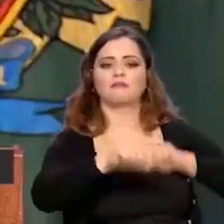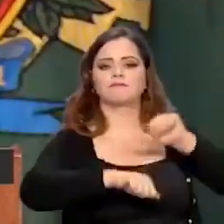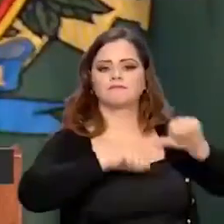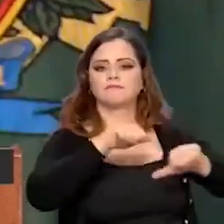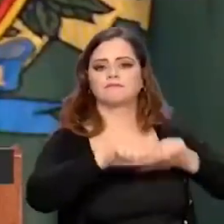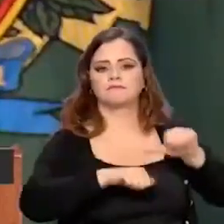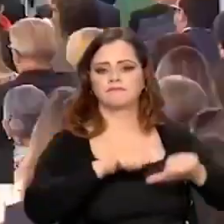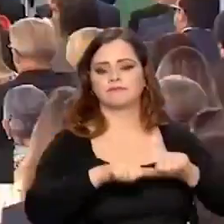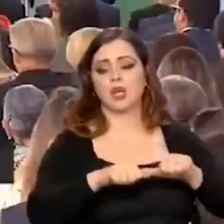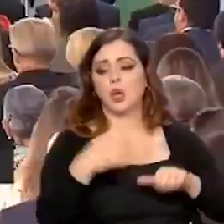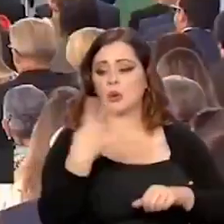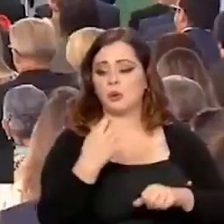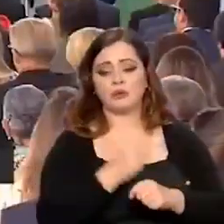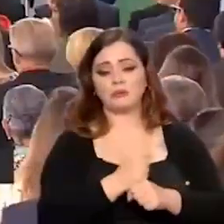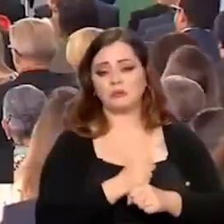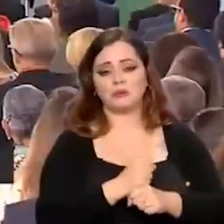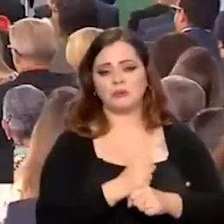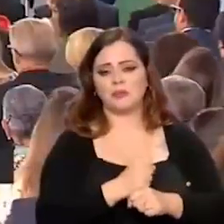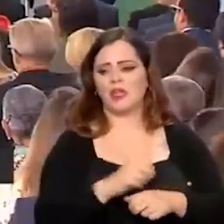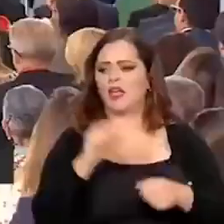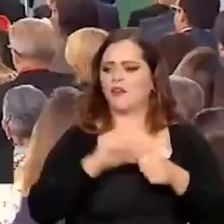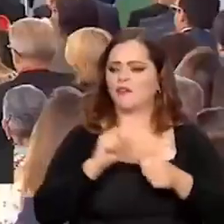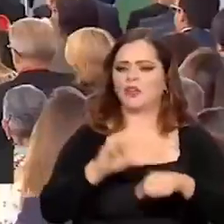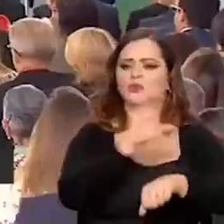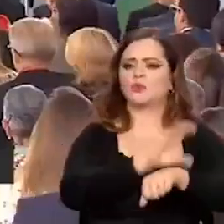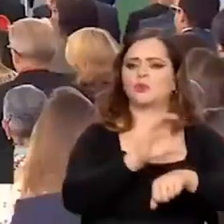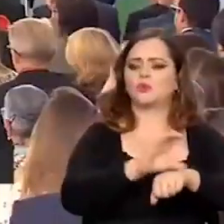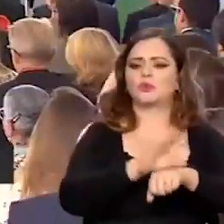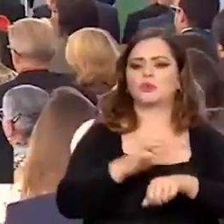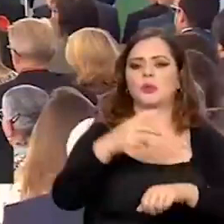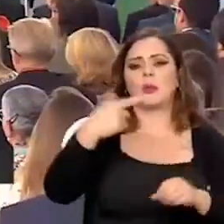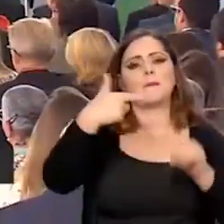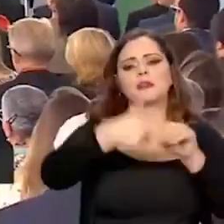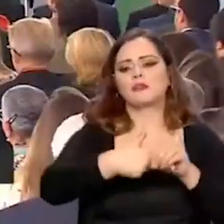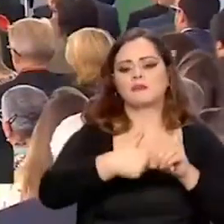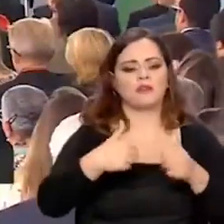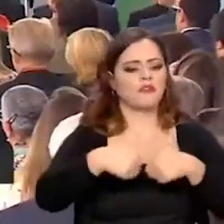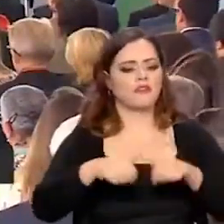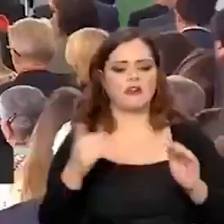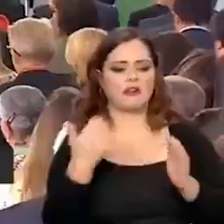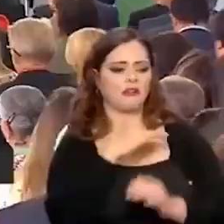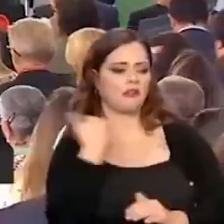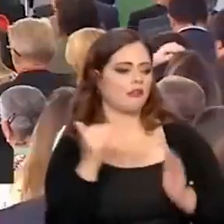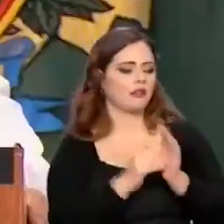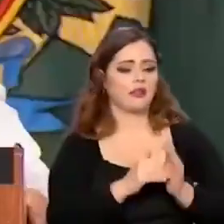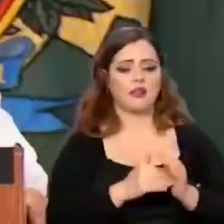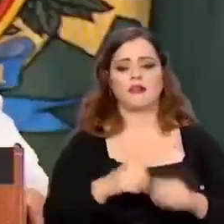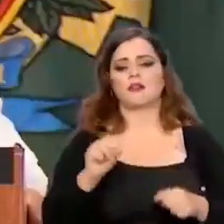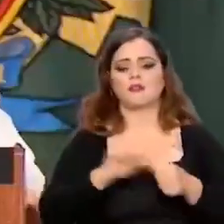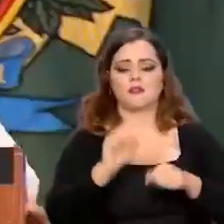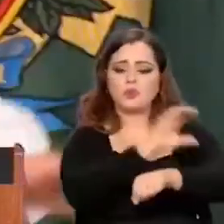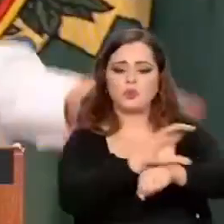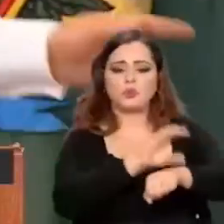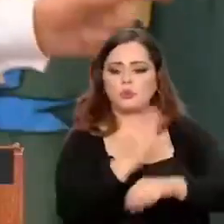Cada cidadão fez um concurso na Petrobras, ele vai ficar lá até morrer. Fez um concurso no Banco do Brasil, vai ficar lá até